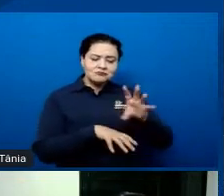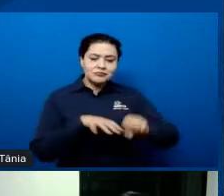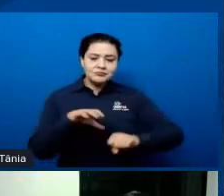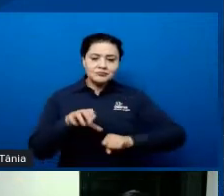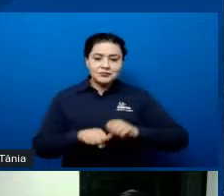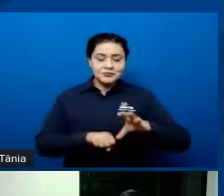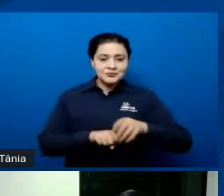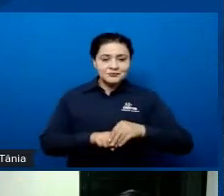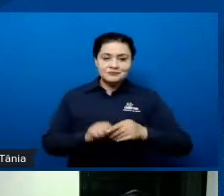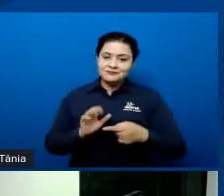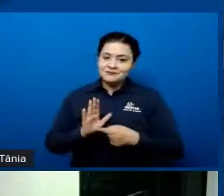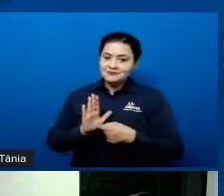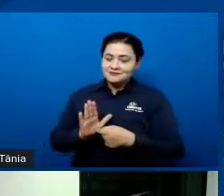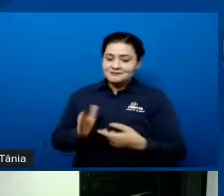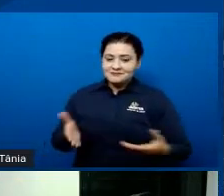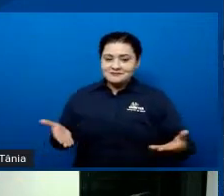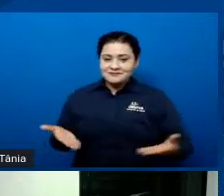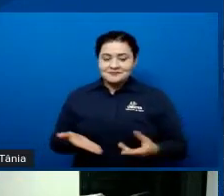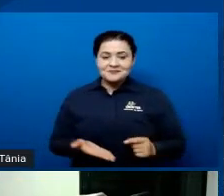Eu vou mostrar para vocês, assim, ó,